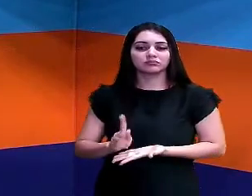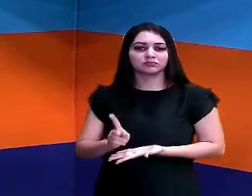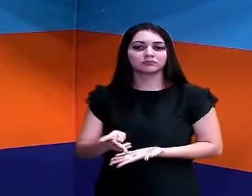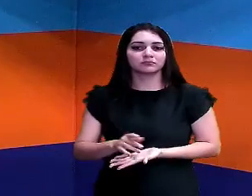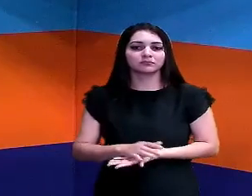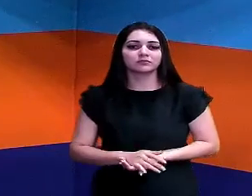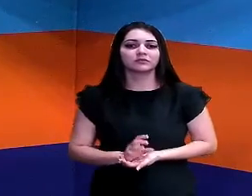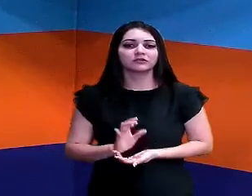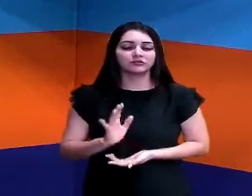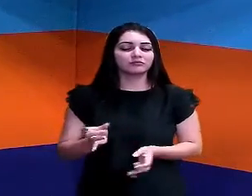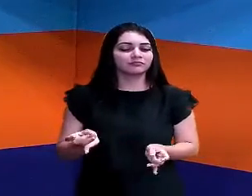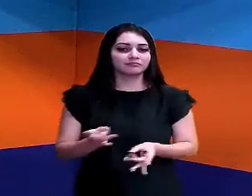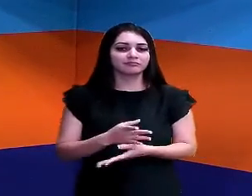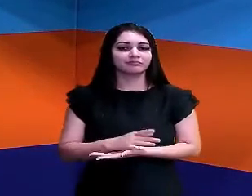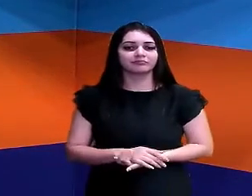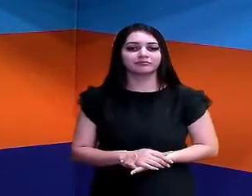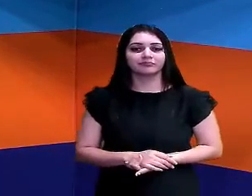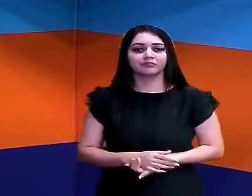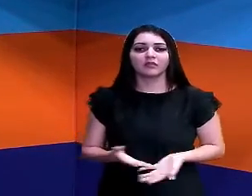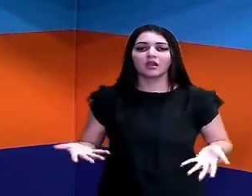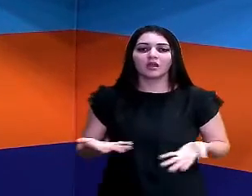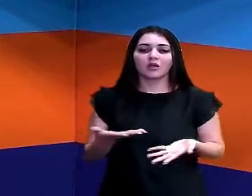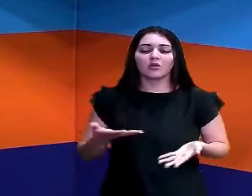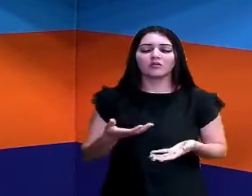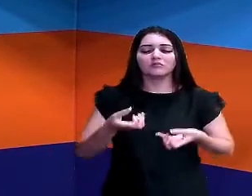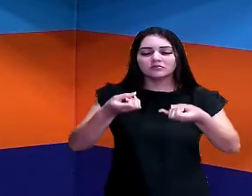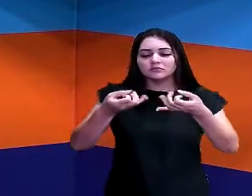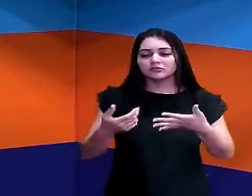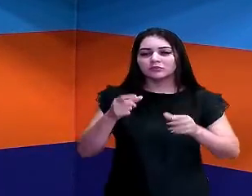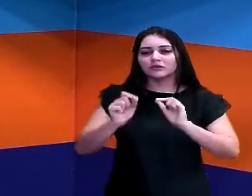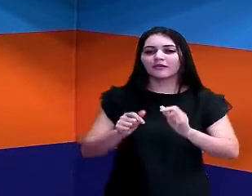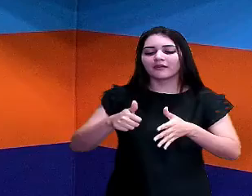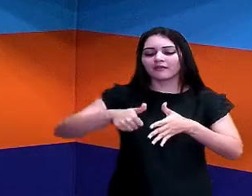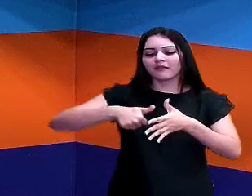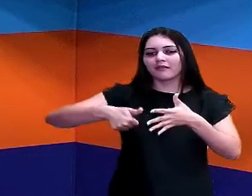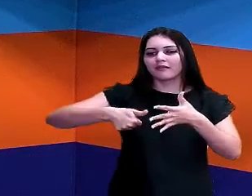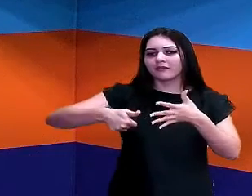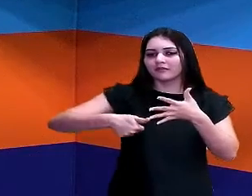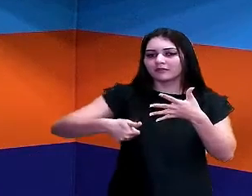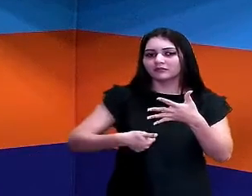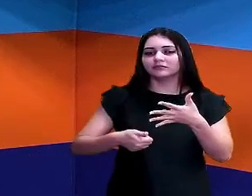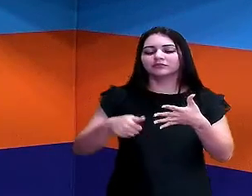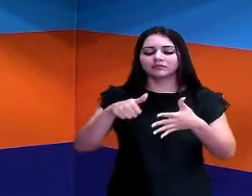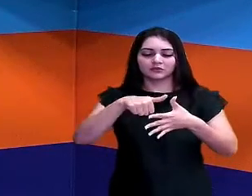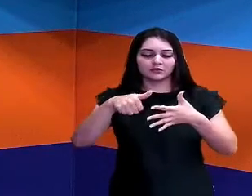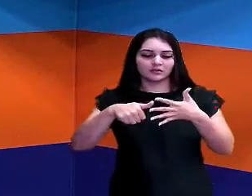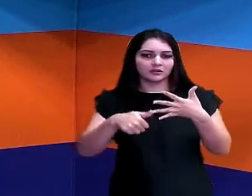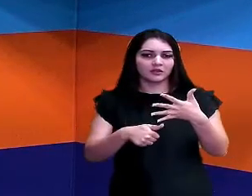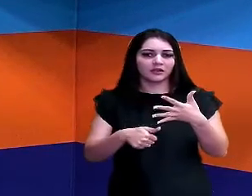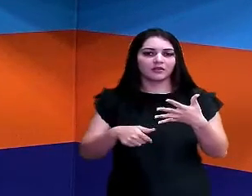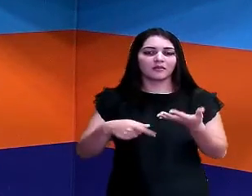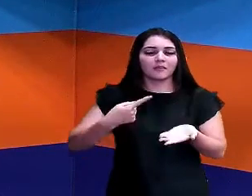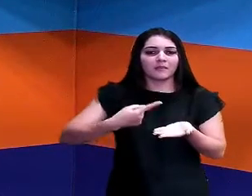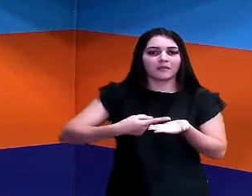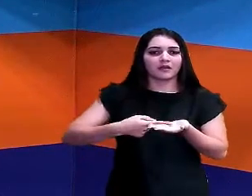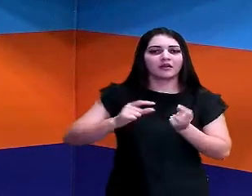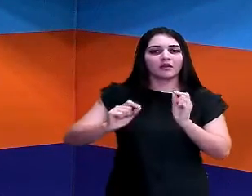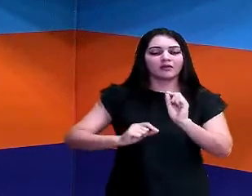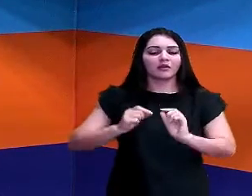continuar. Essa parte já passou. Agora nós vamos falar do calendário, tá? Os calendários, eles servem para marcar o